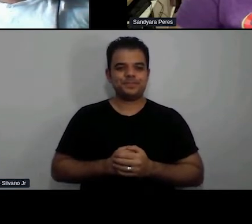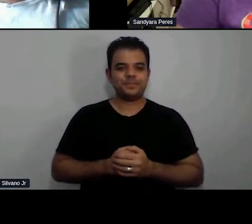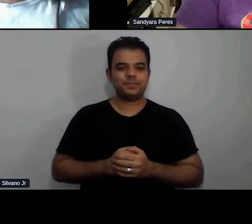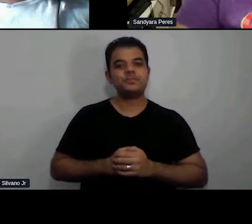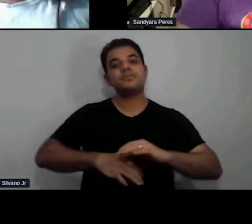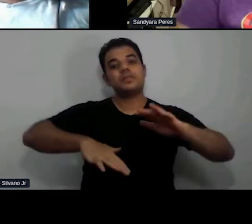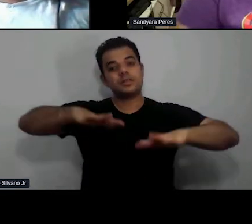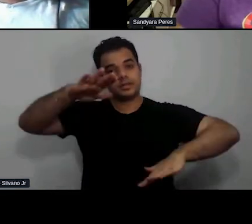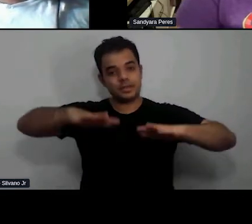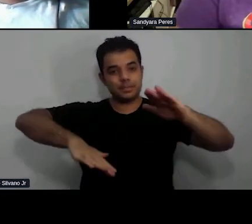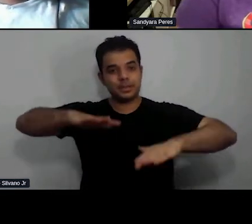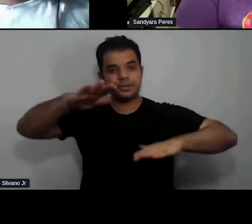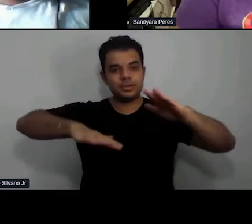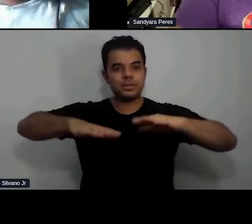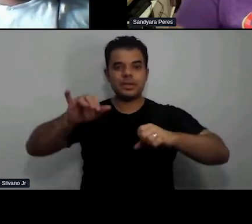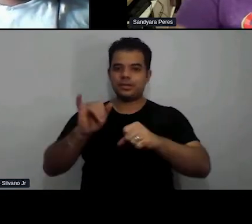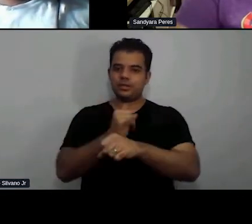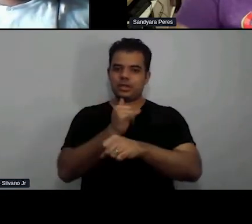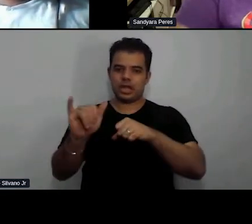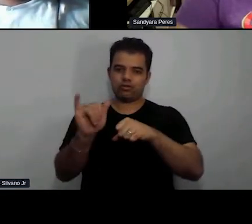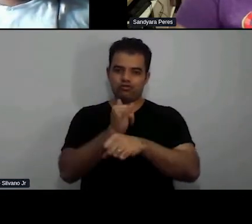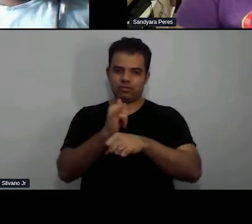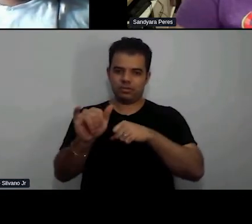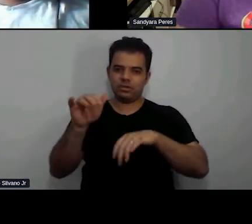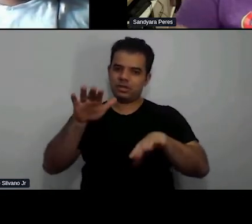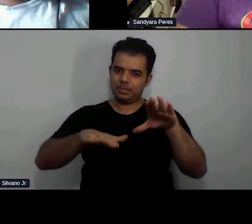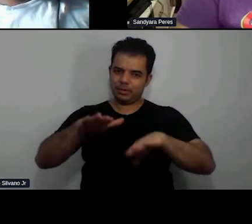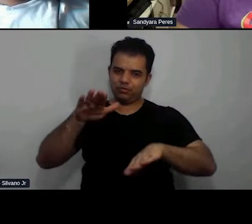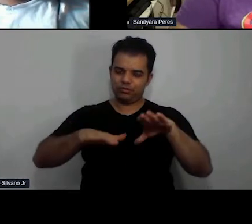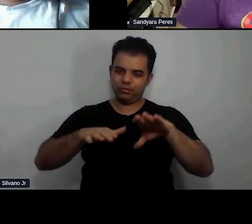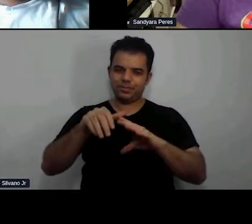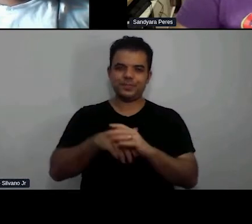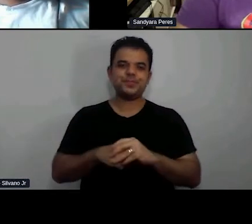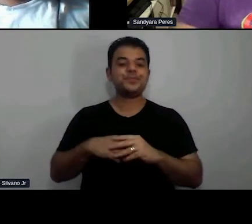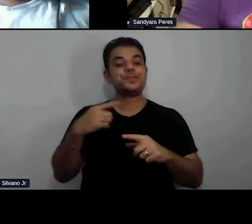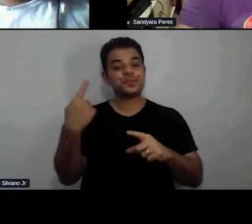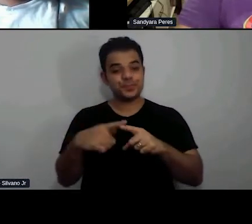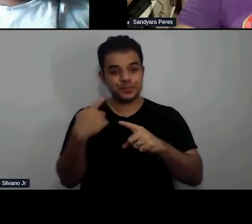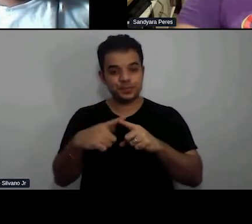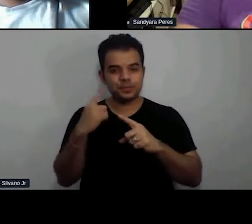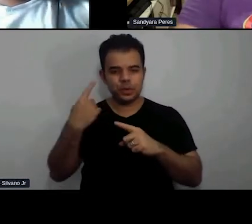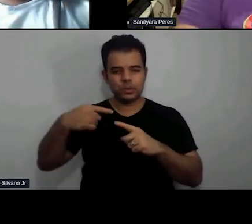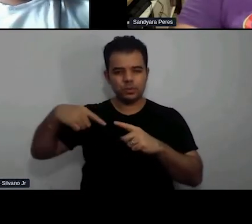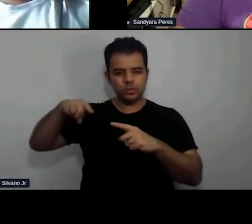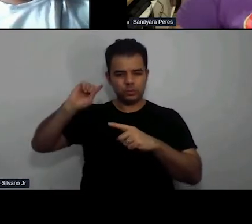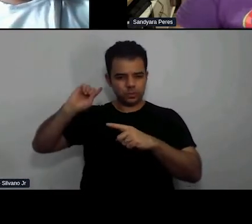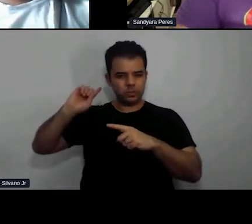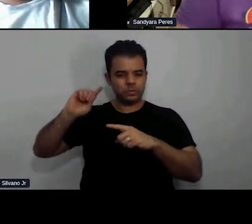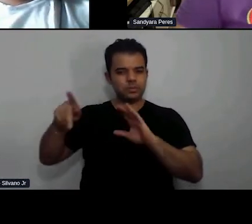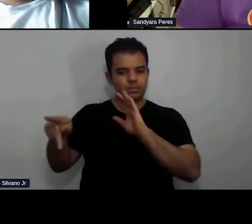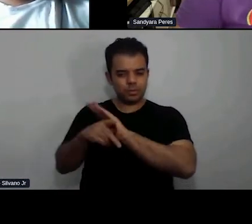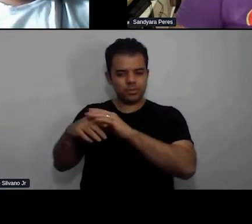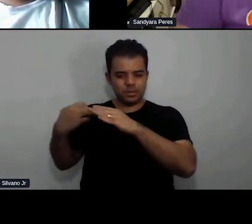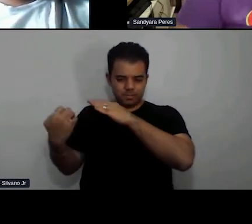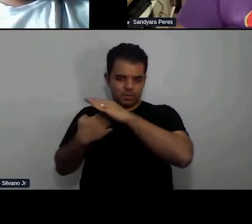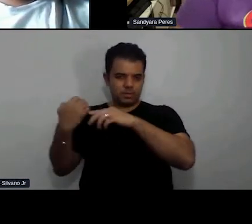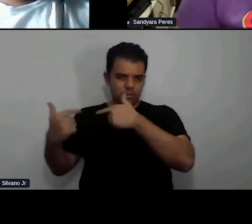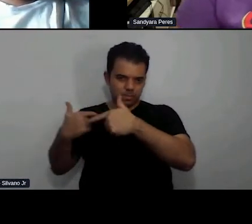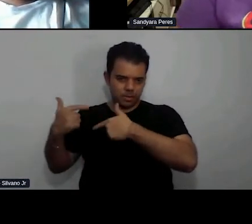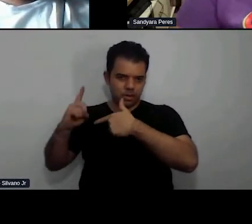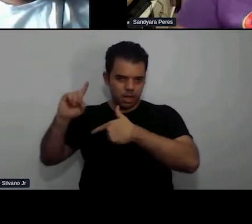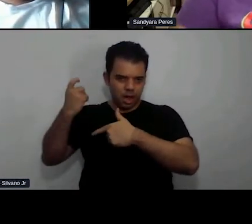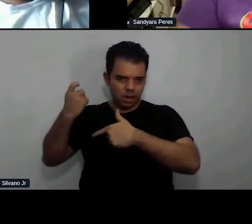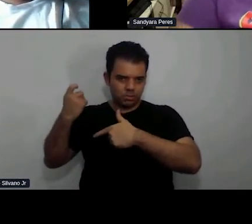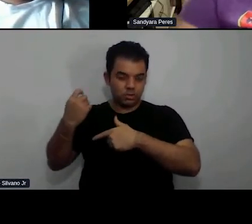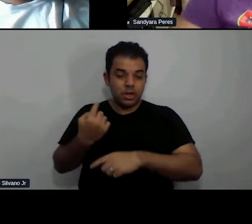Depende da estratégia, porque eu, numa outra empresa que eu trabalhava, eu era a